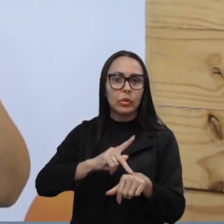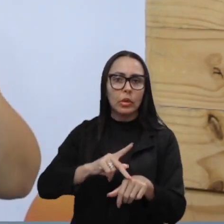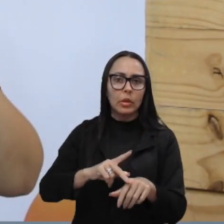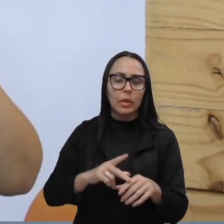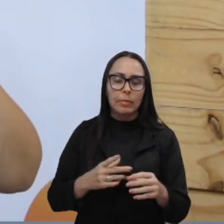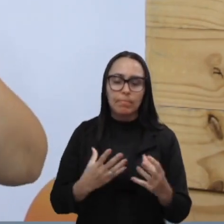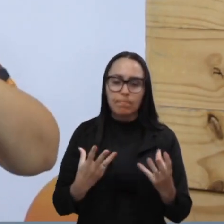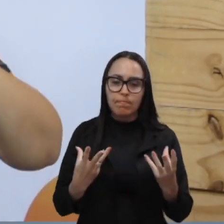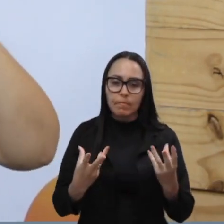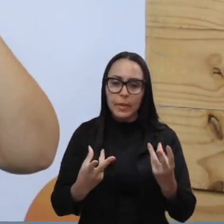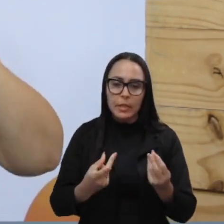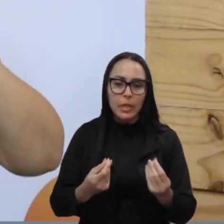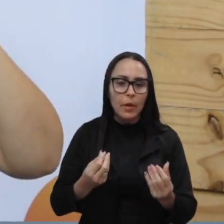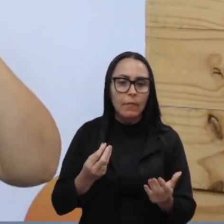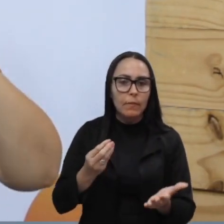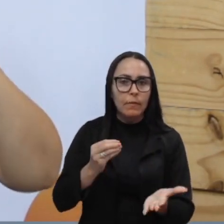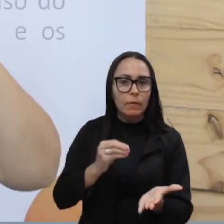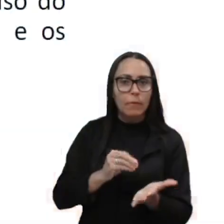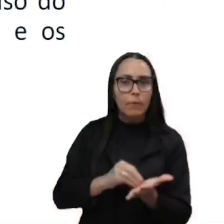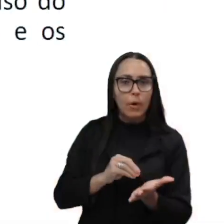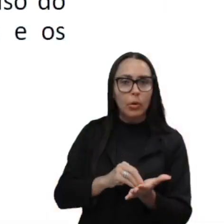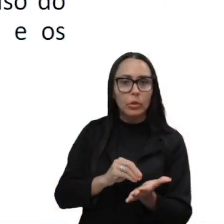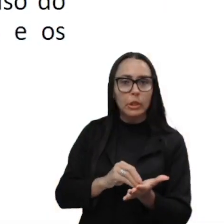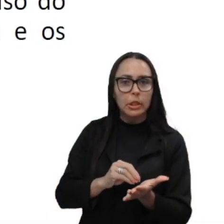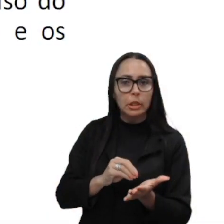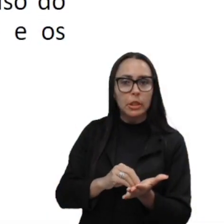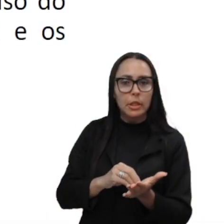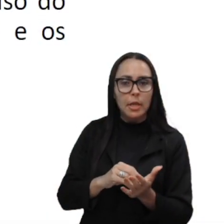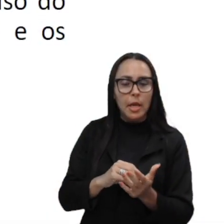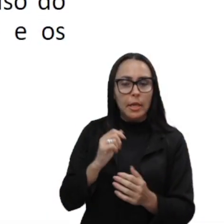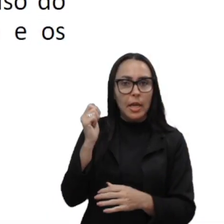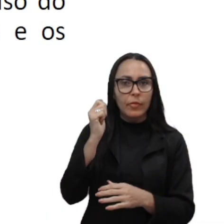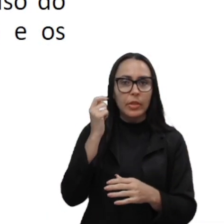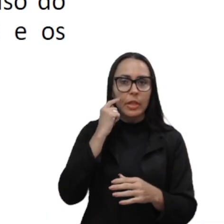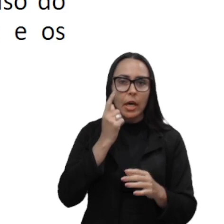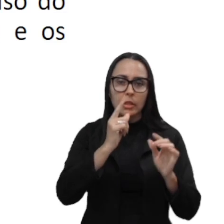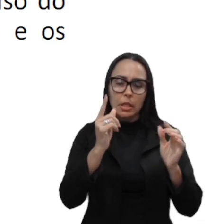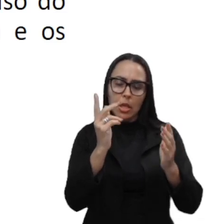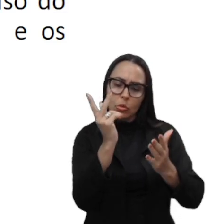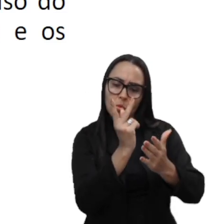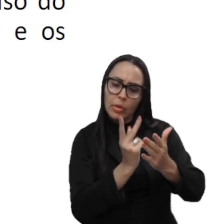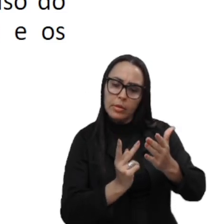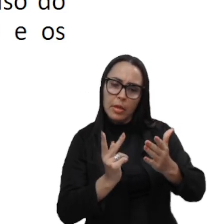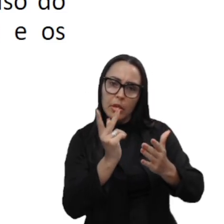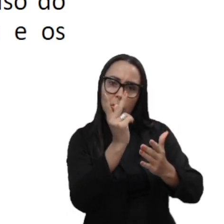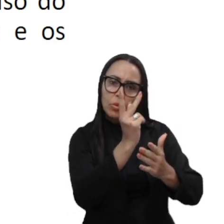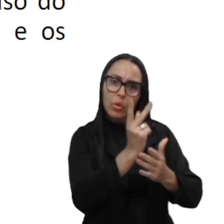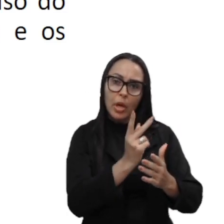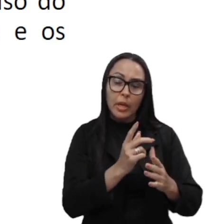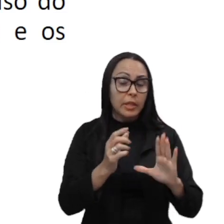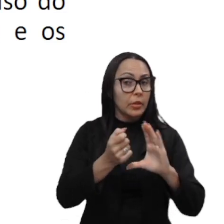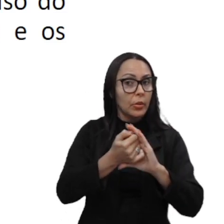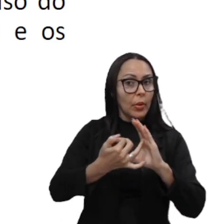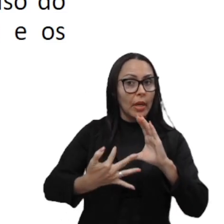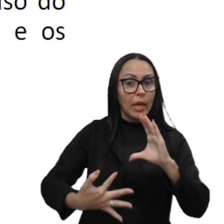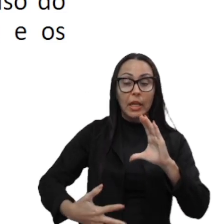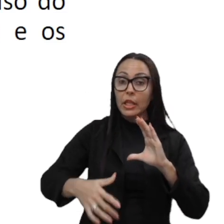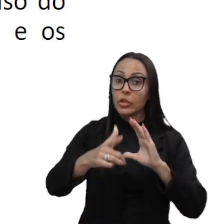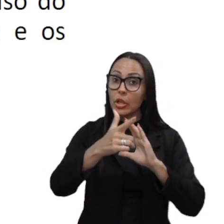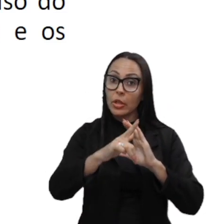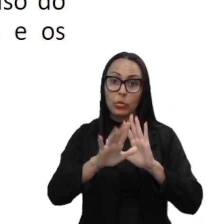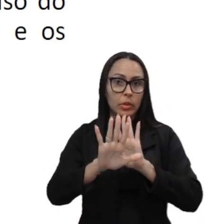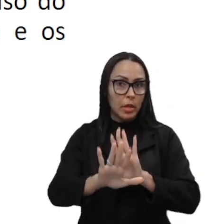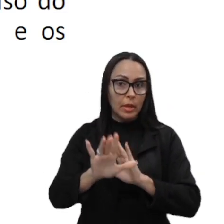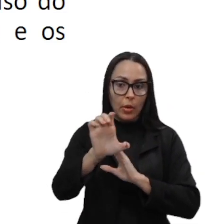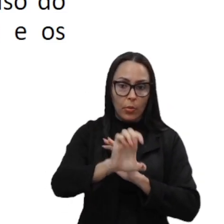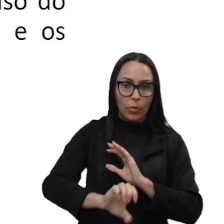certa falta de gravidade ali na composição das imagens, que não eram uma característica das imagens produzidas